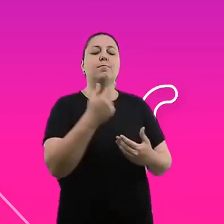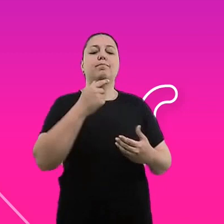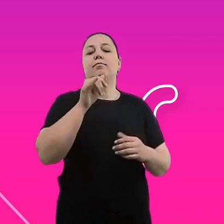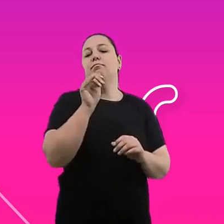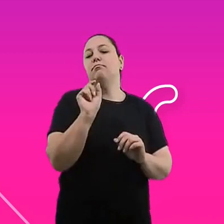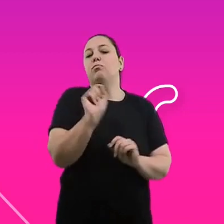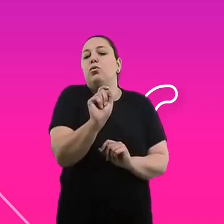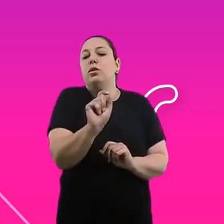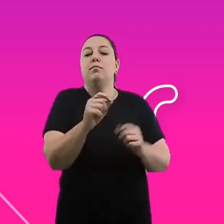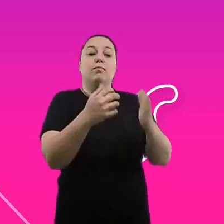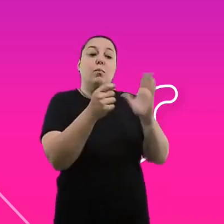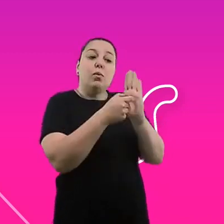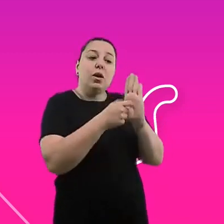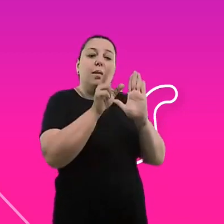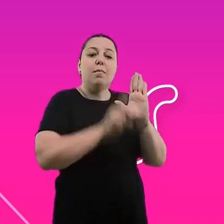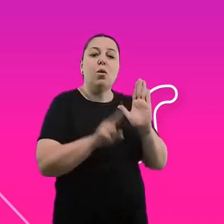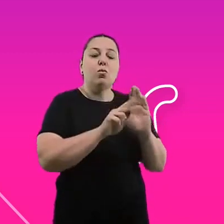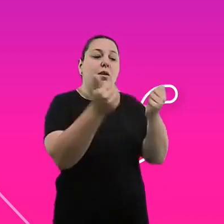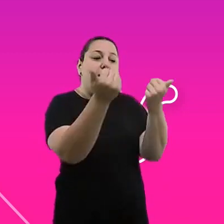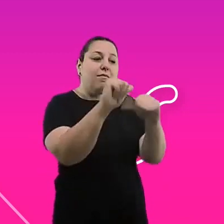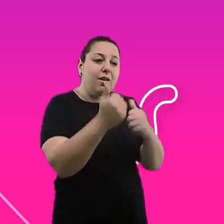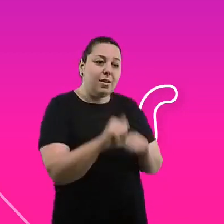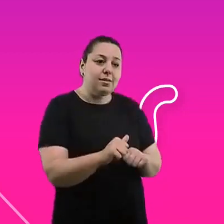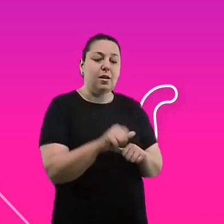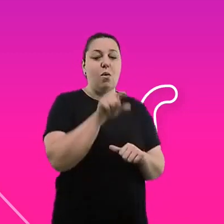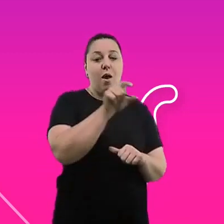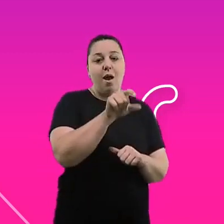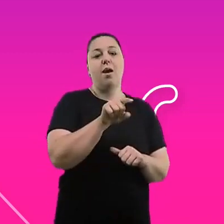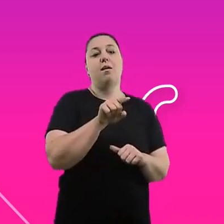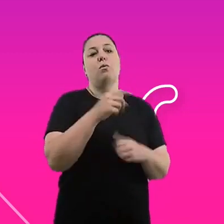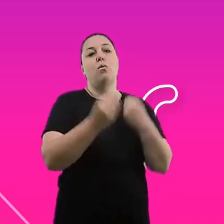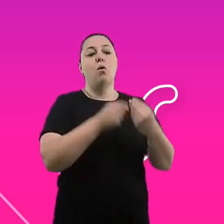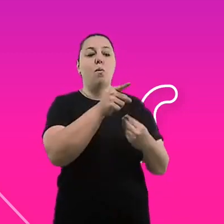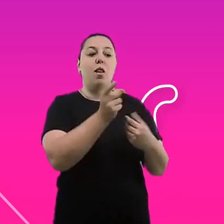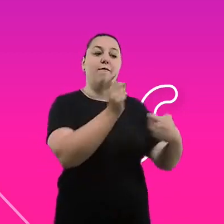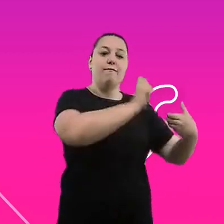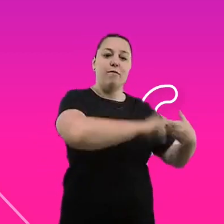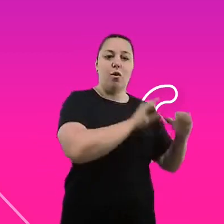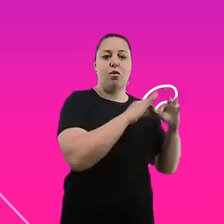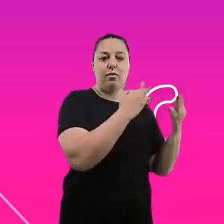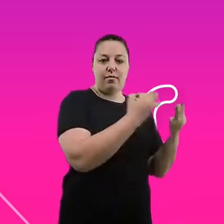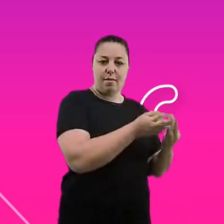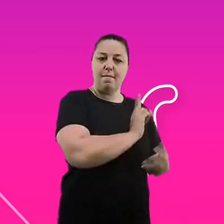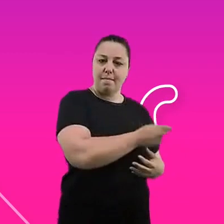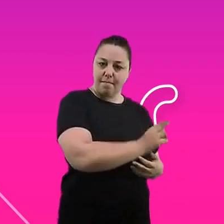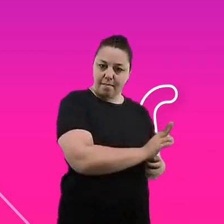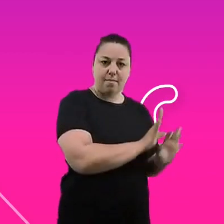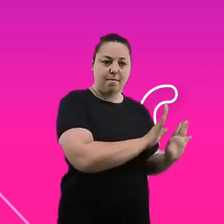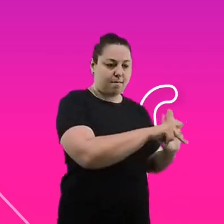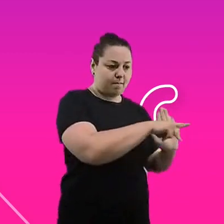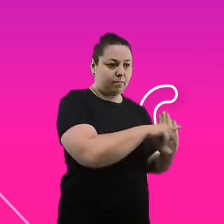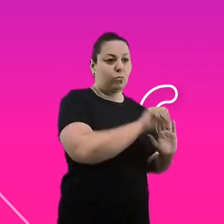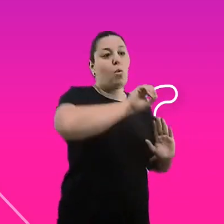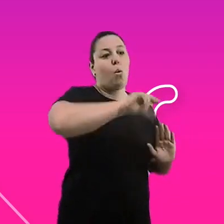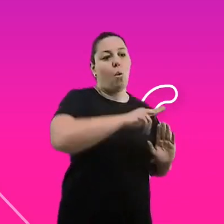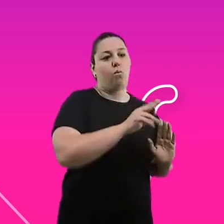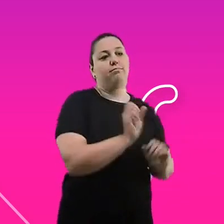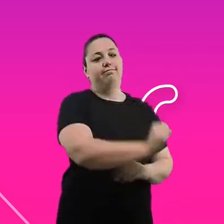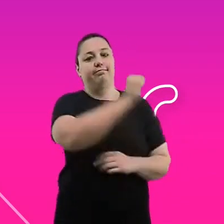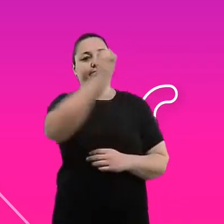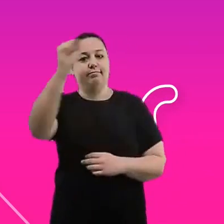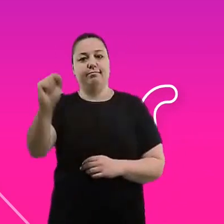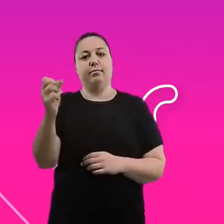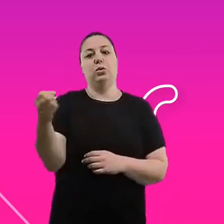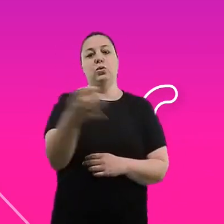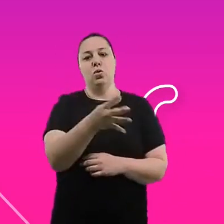pela adoção. Eu preparei uma breve apresentação, que na verdade não é uma palestra, mas muito mais, eu prefiro dizer que eu sou um contador